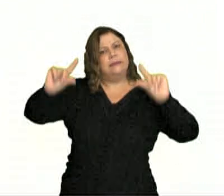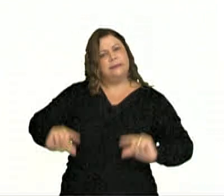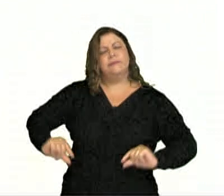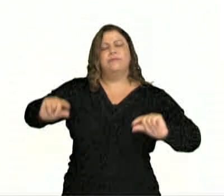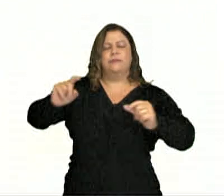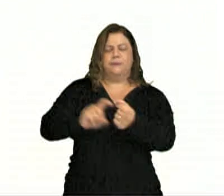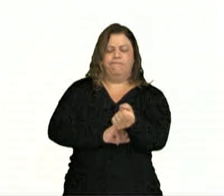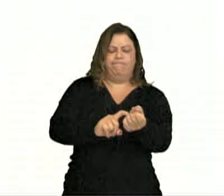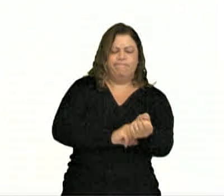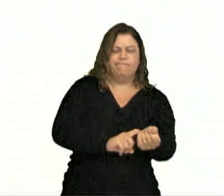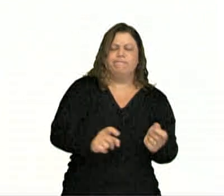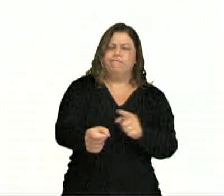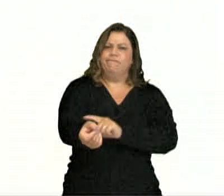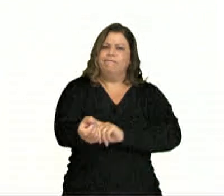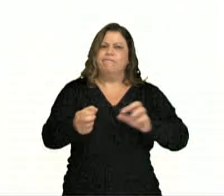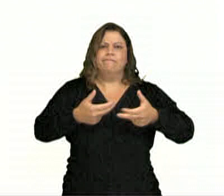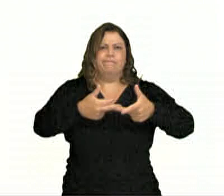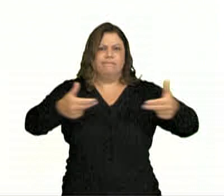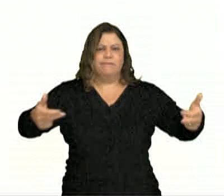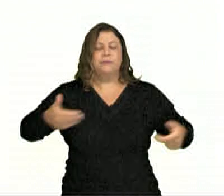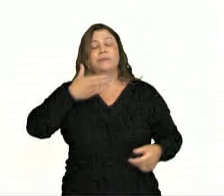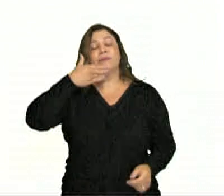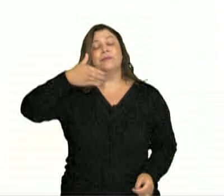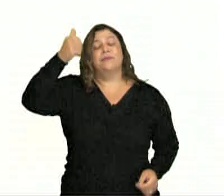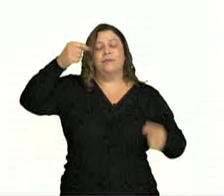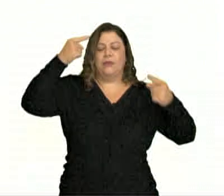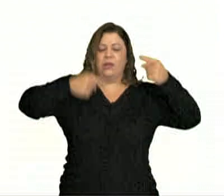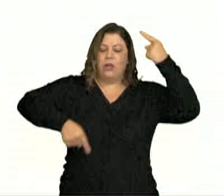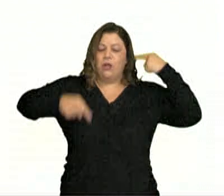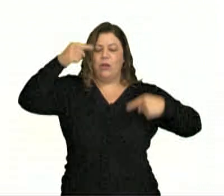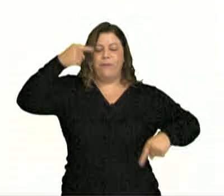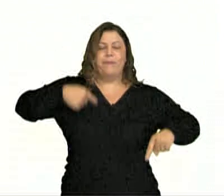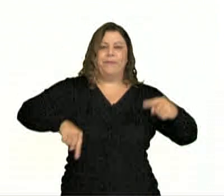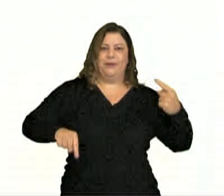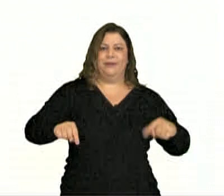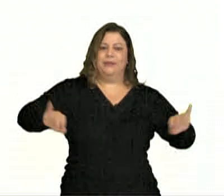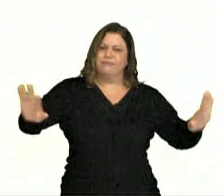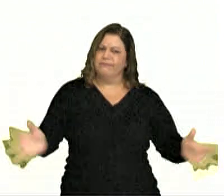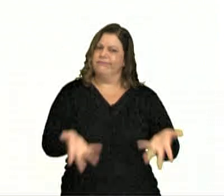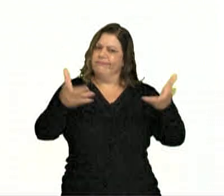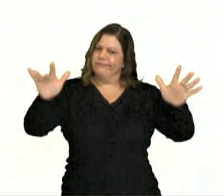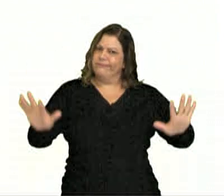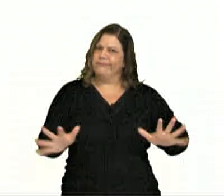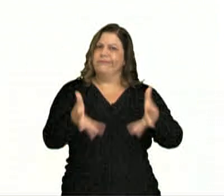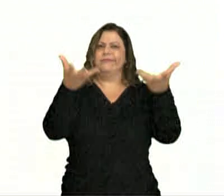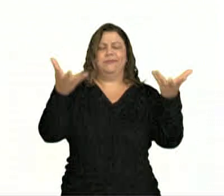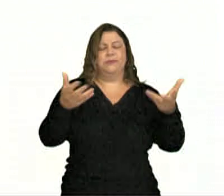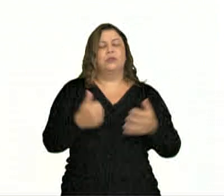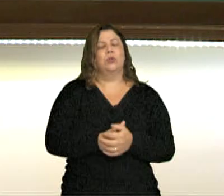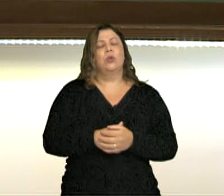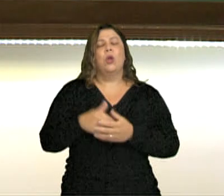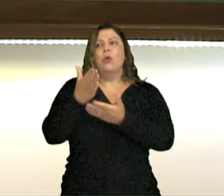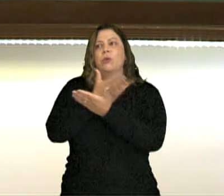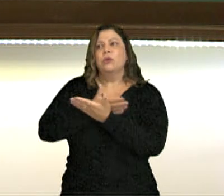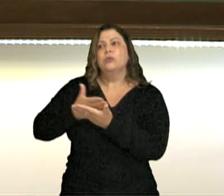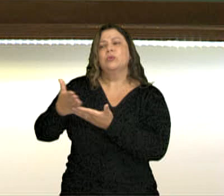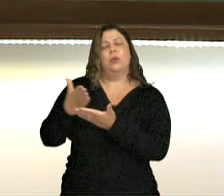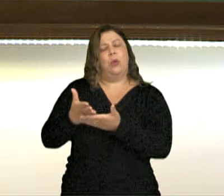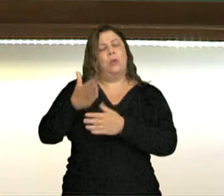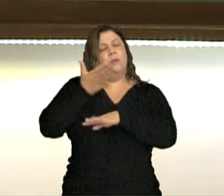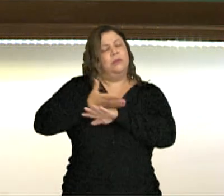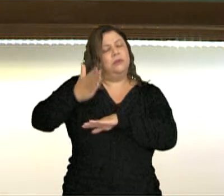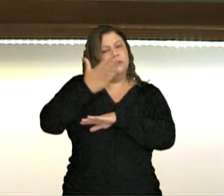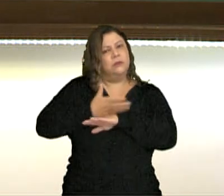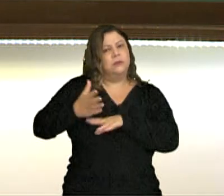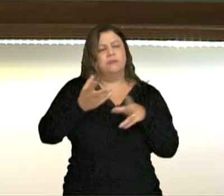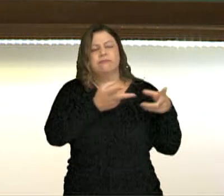da ansiedade, melhora da autoimagem corporal e melhora da autoestima. Então, quando eu começo a praticar ginástica, eu já começo a